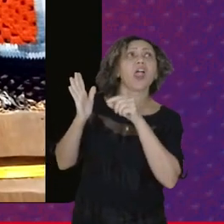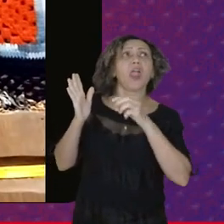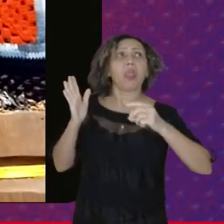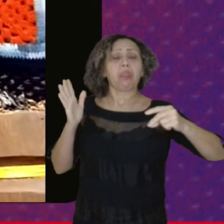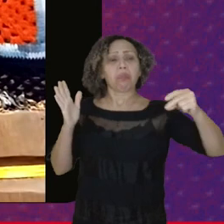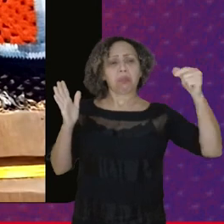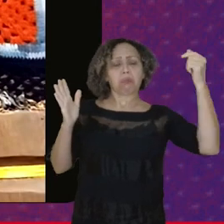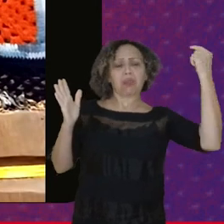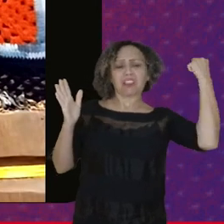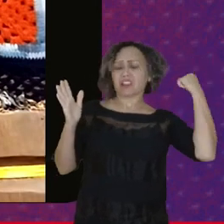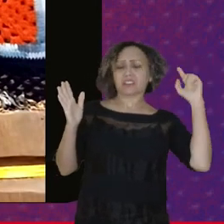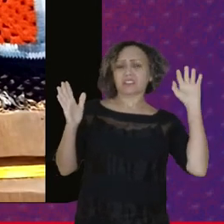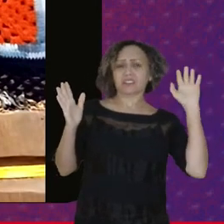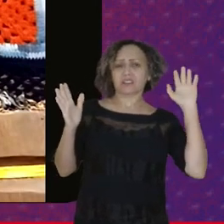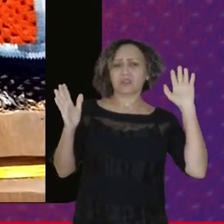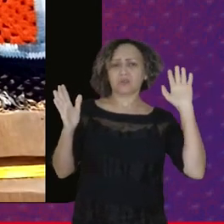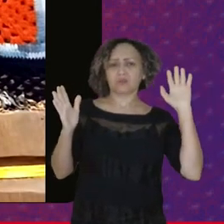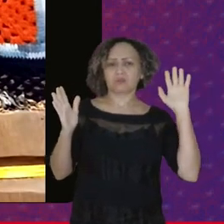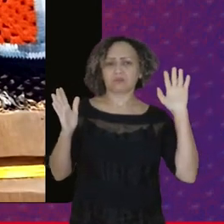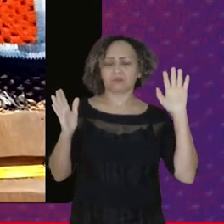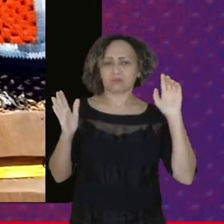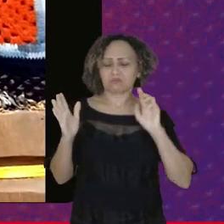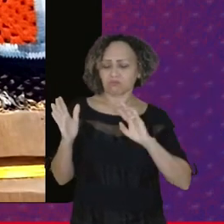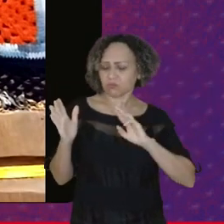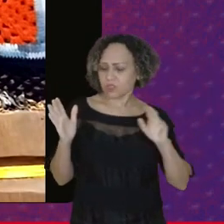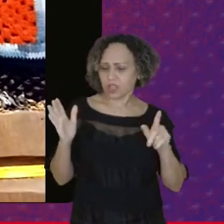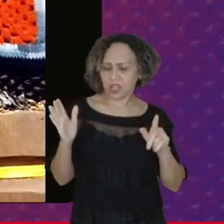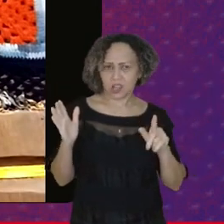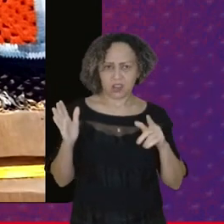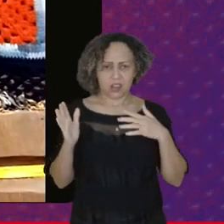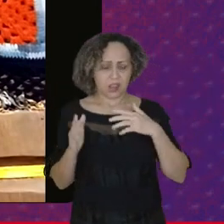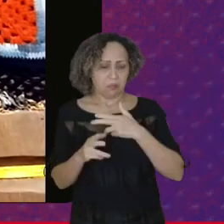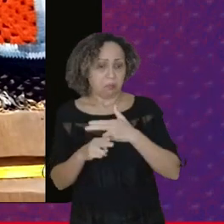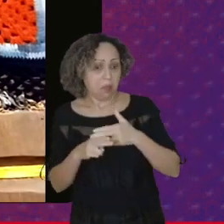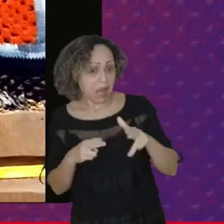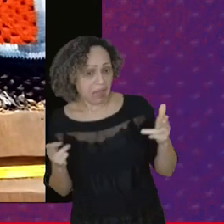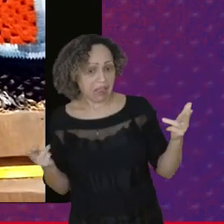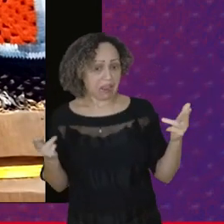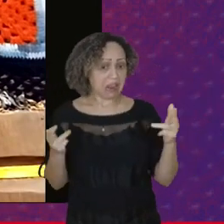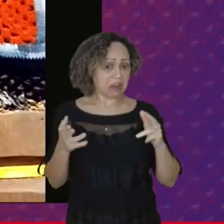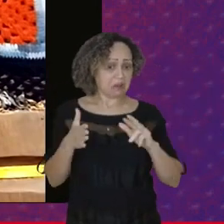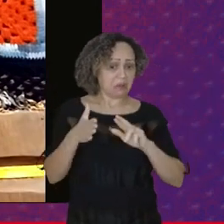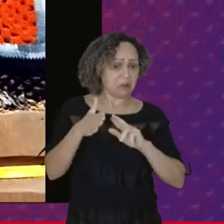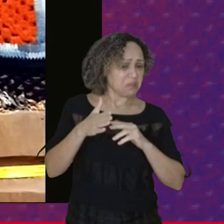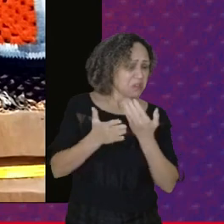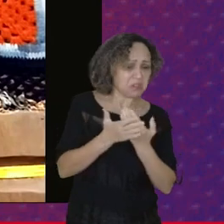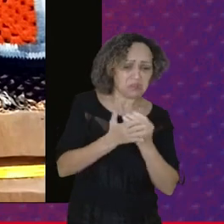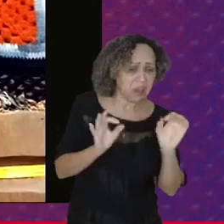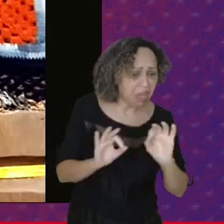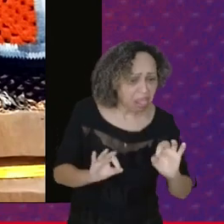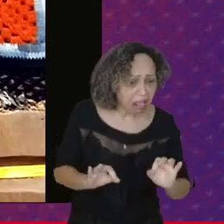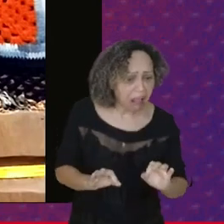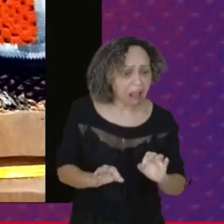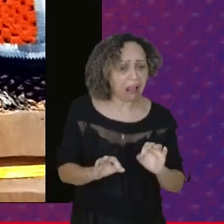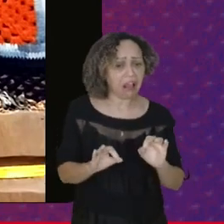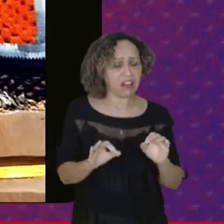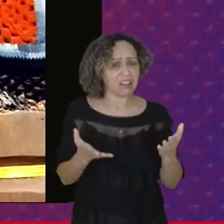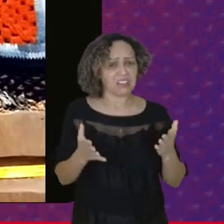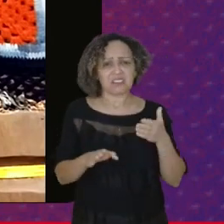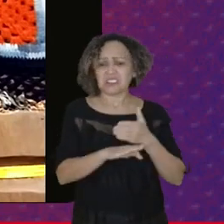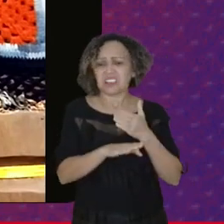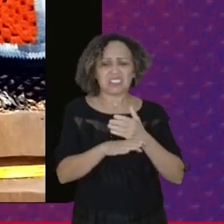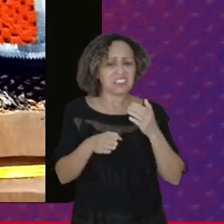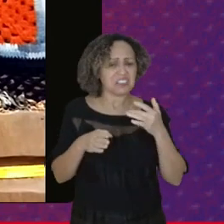precisam ficar lá recanteado, sem roupa, sem ir à universidade, sem estudar, sem ter acesso